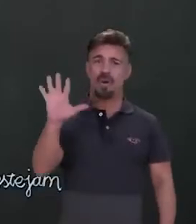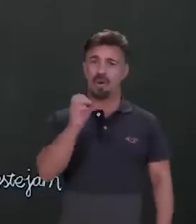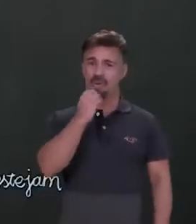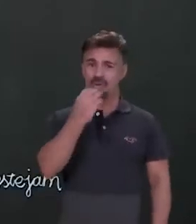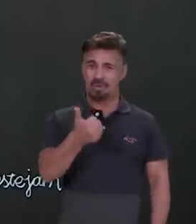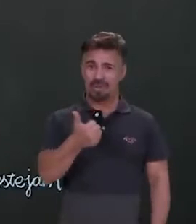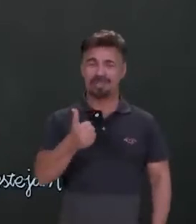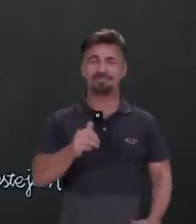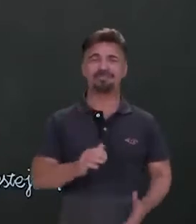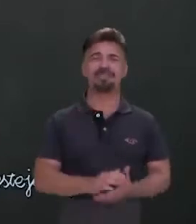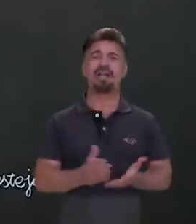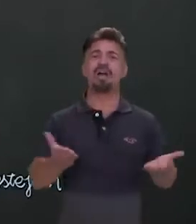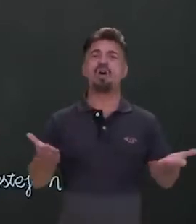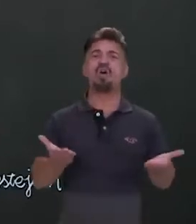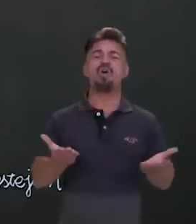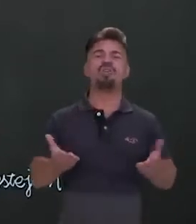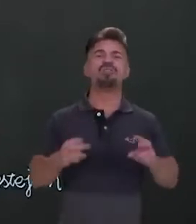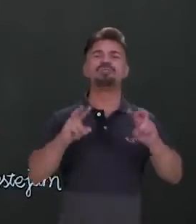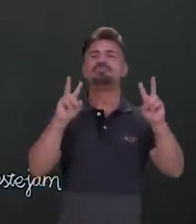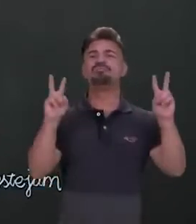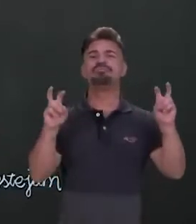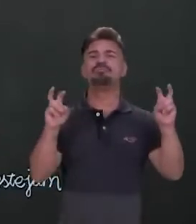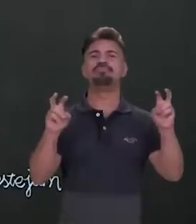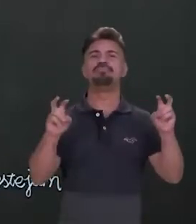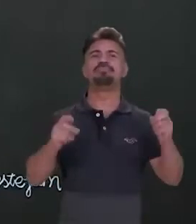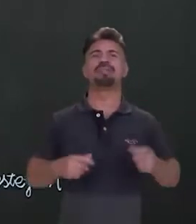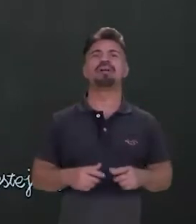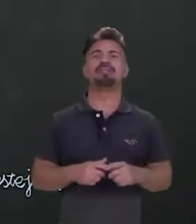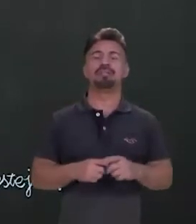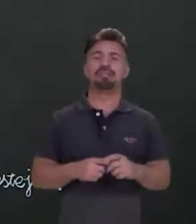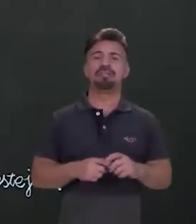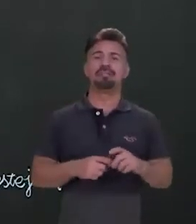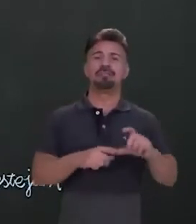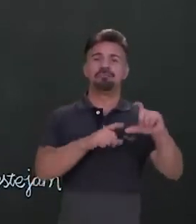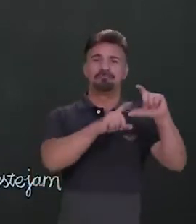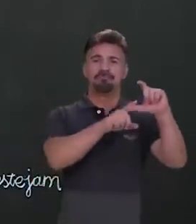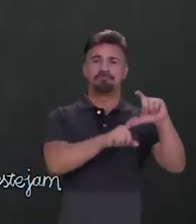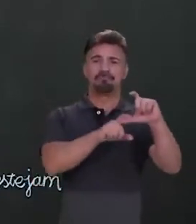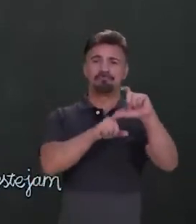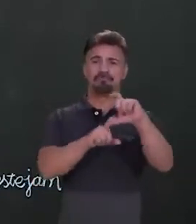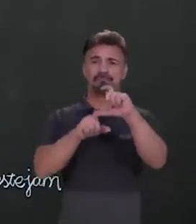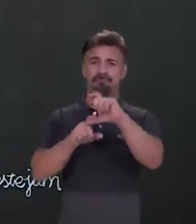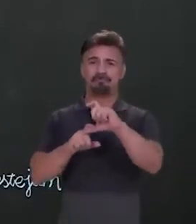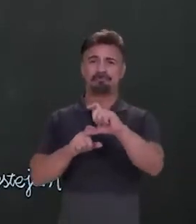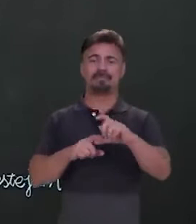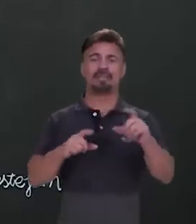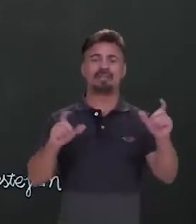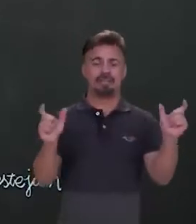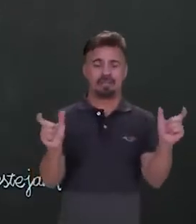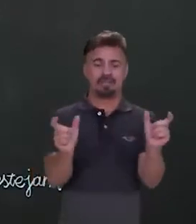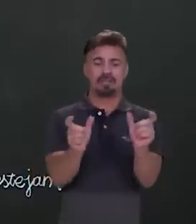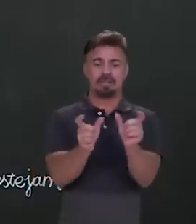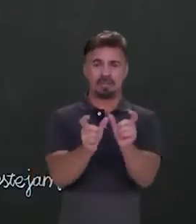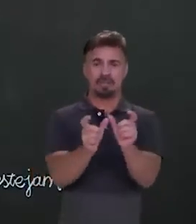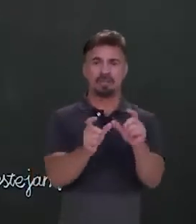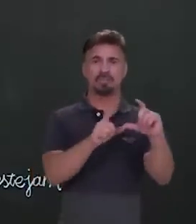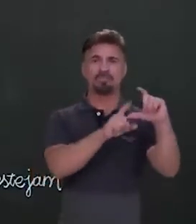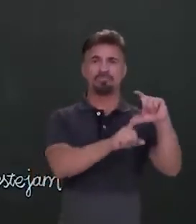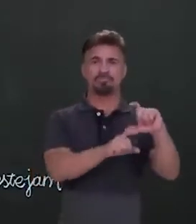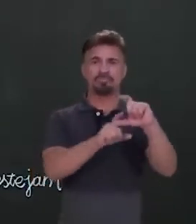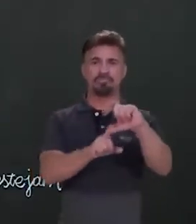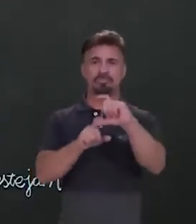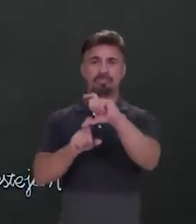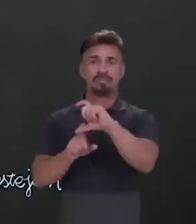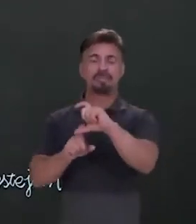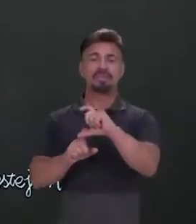Oi, tudo bem? Na aula de hoje a gente vai falar sobre período composto por subordinação. O período composto por subordinação